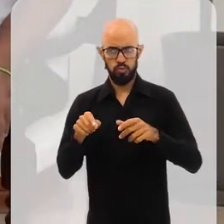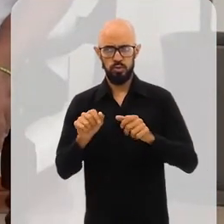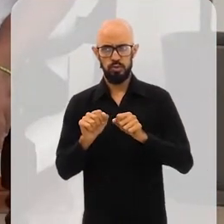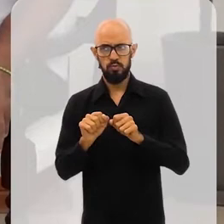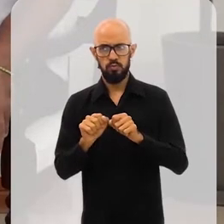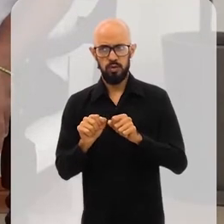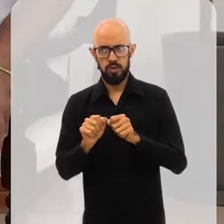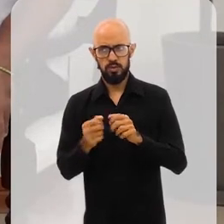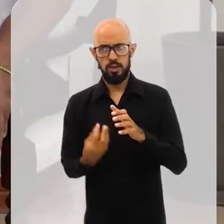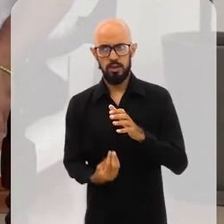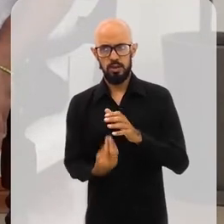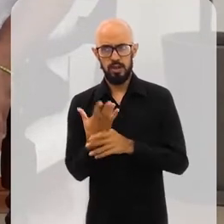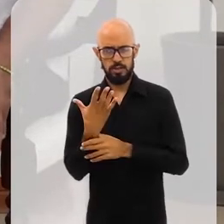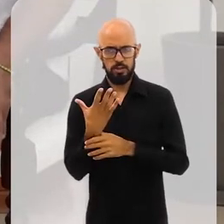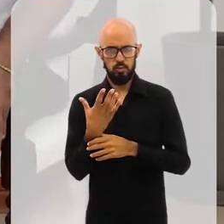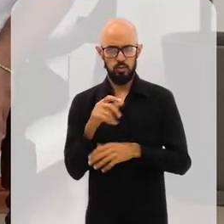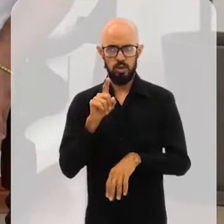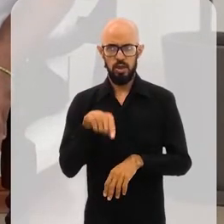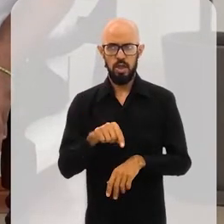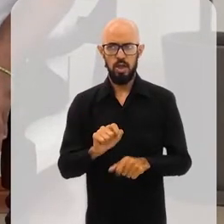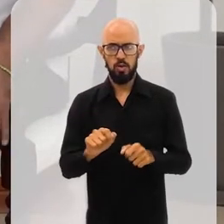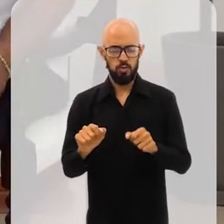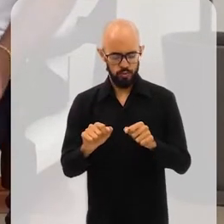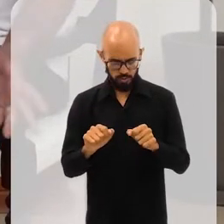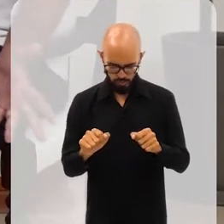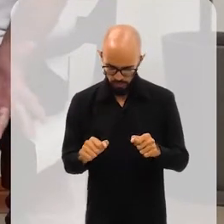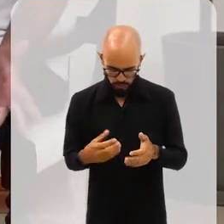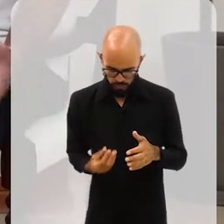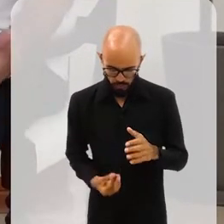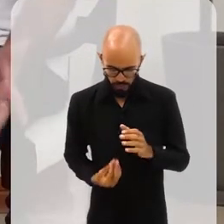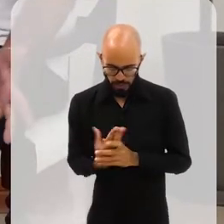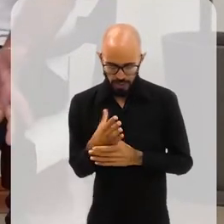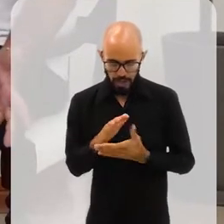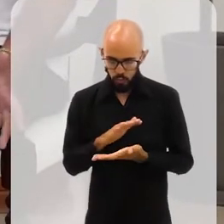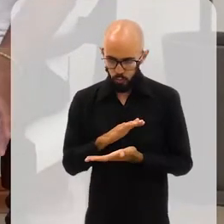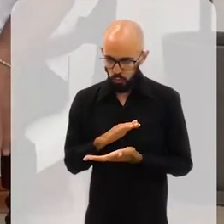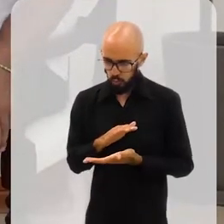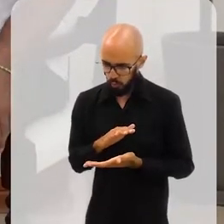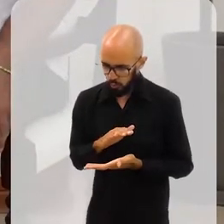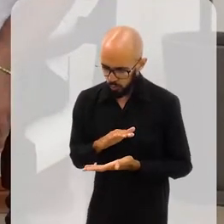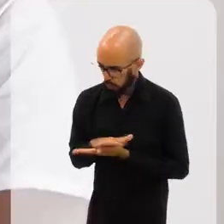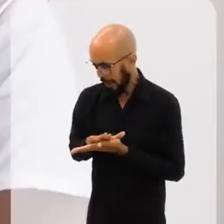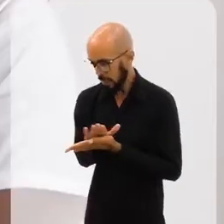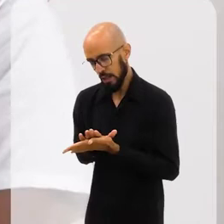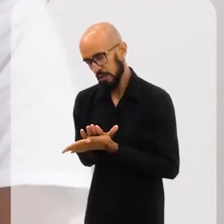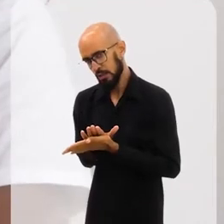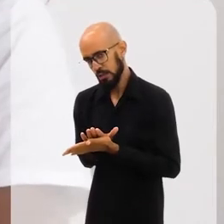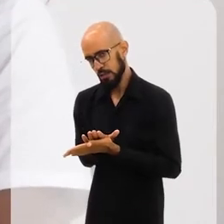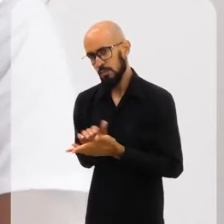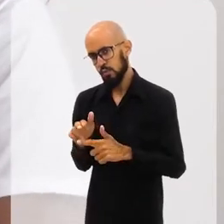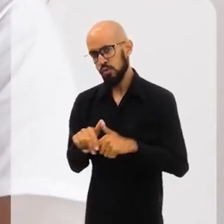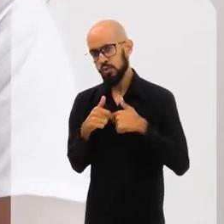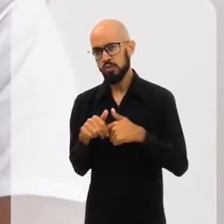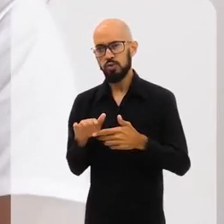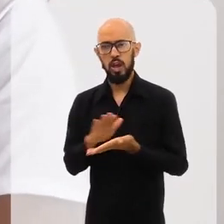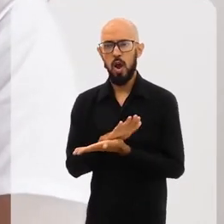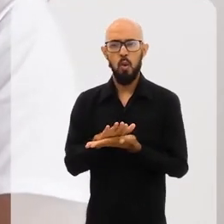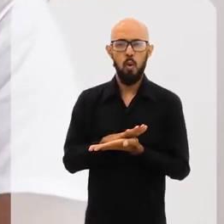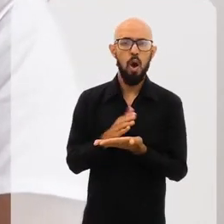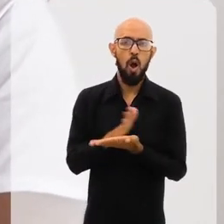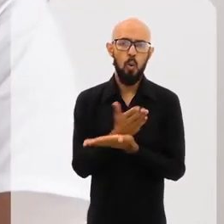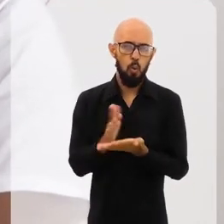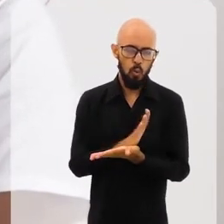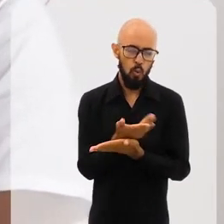proporcionou até mesmo o um movimento para a criação, ou seja, aquele que vem do nada ou do escuro que seja, né? Por isso que muita gente tem uma